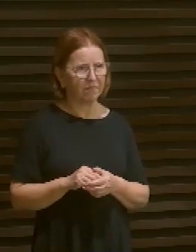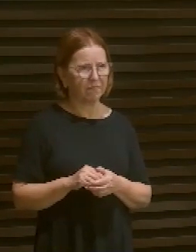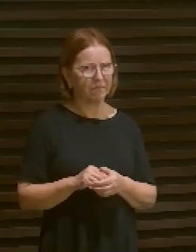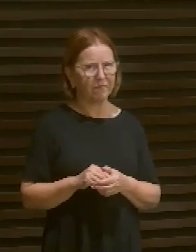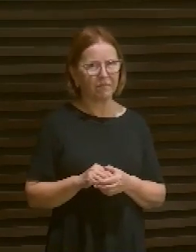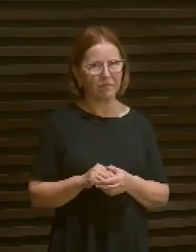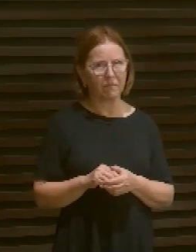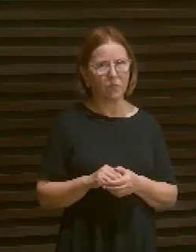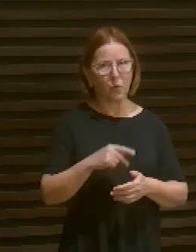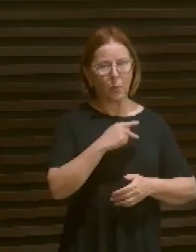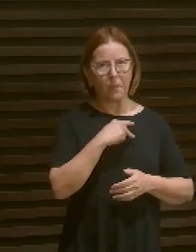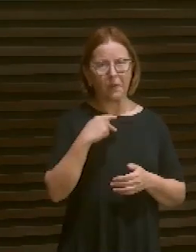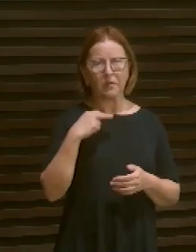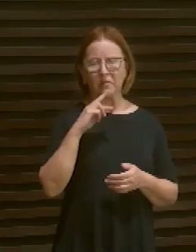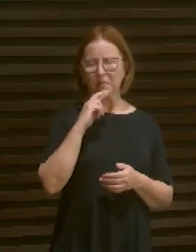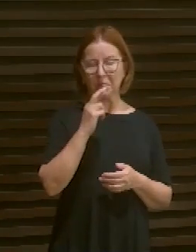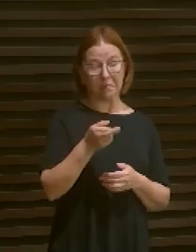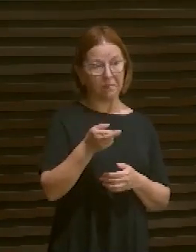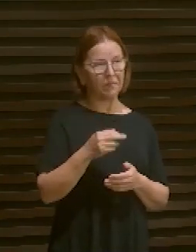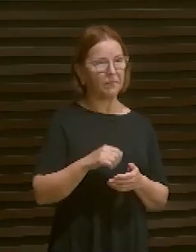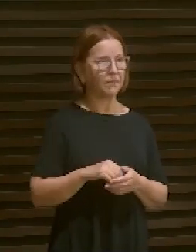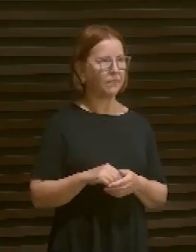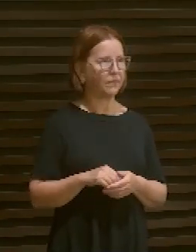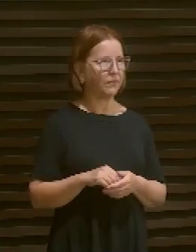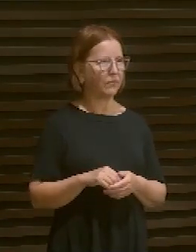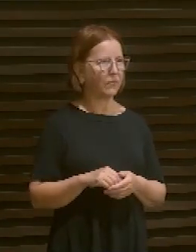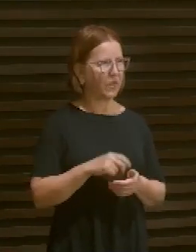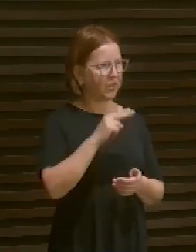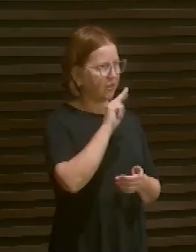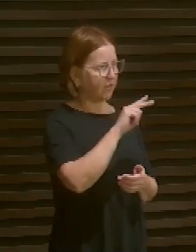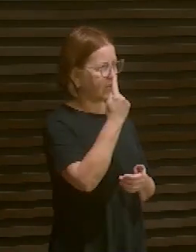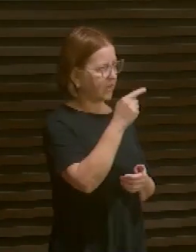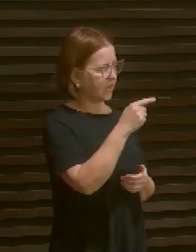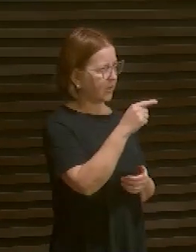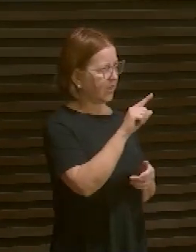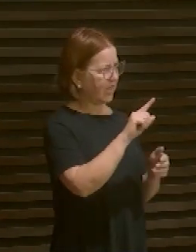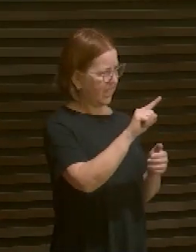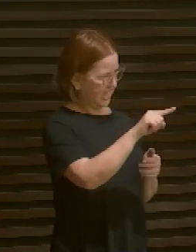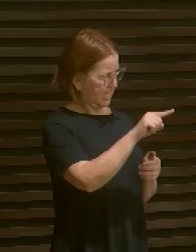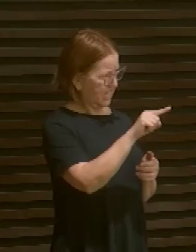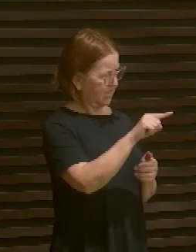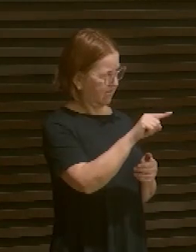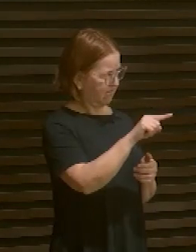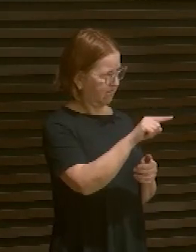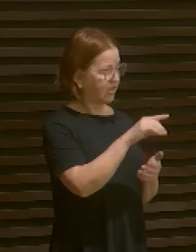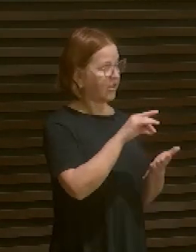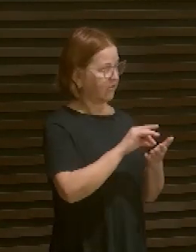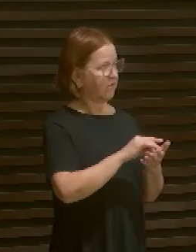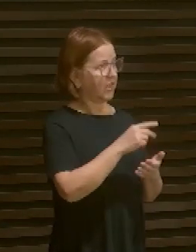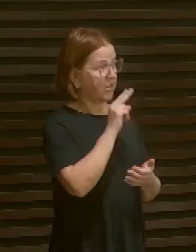O pastor, por sua vez, respondeu: eu vejo o seu dedo, meritíssimo. De fato, eu vejo o seu